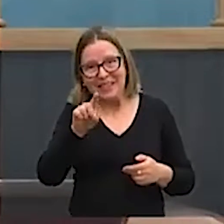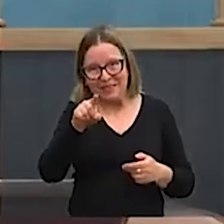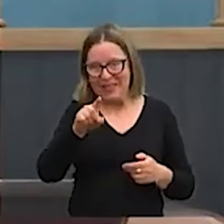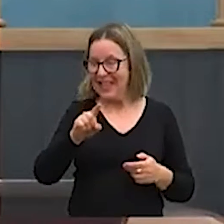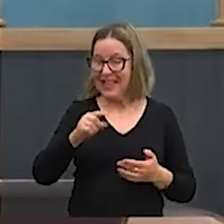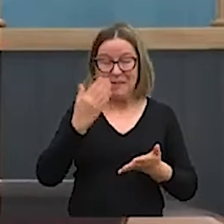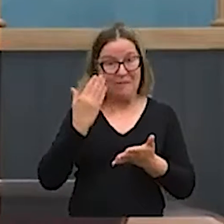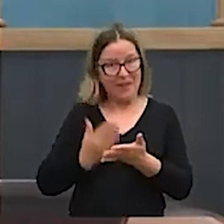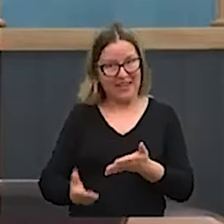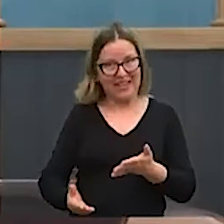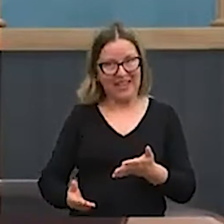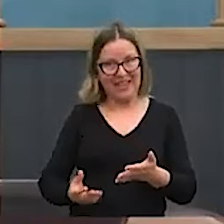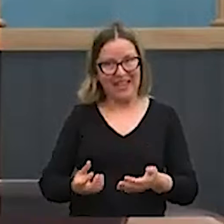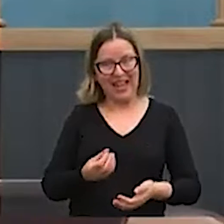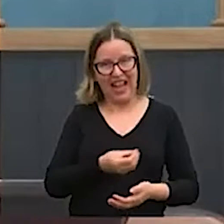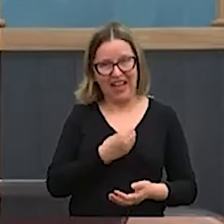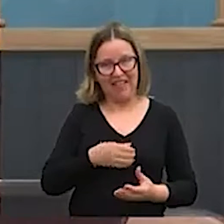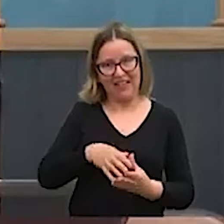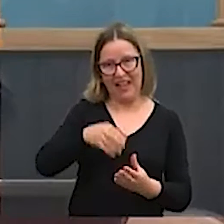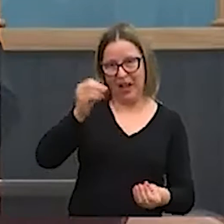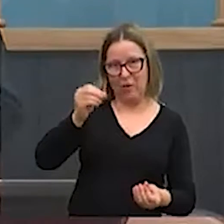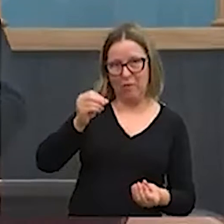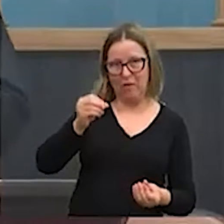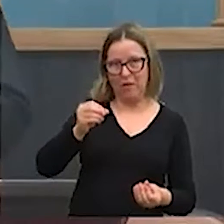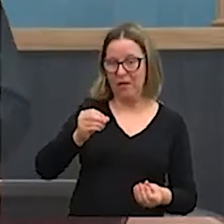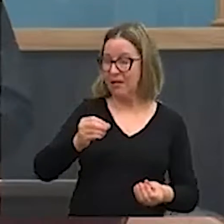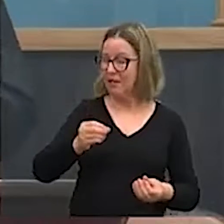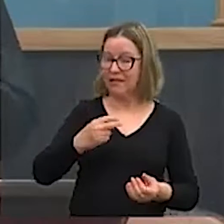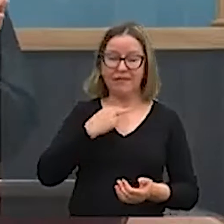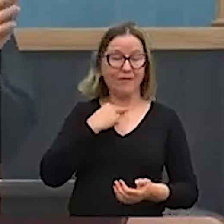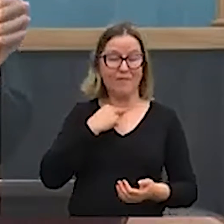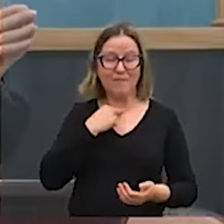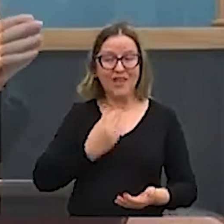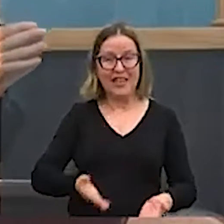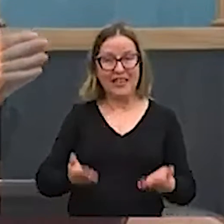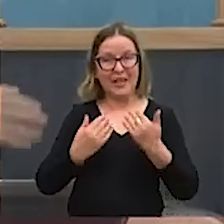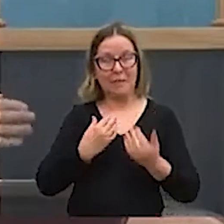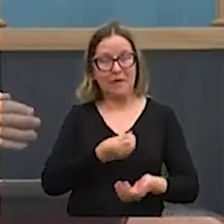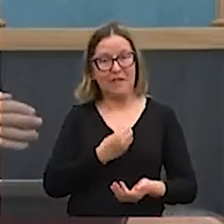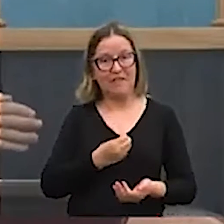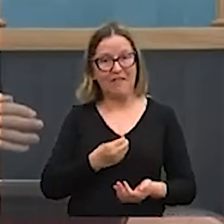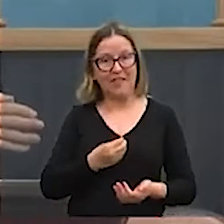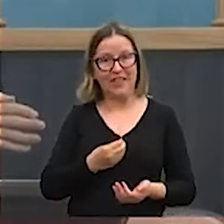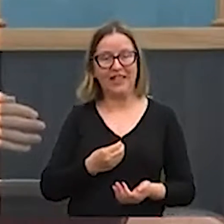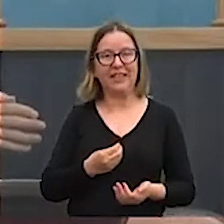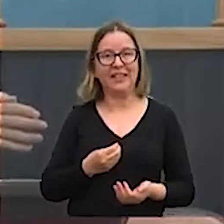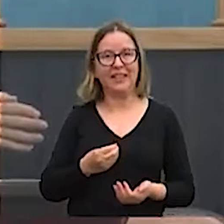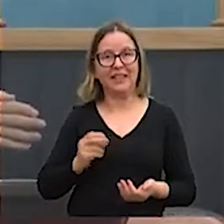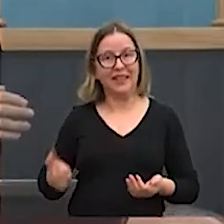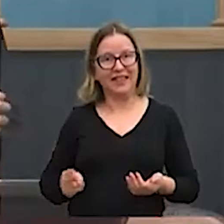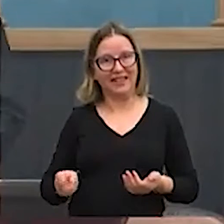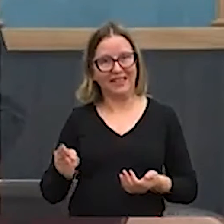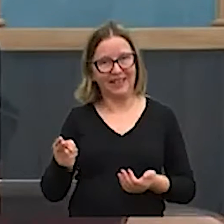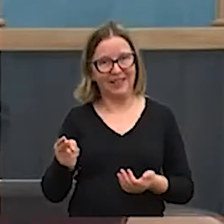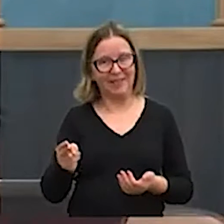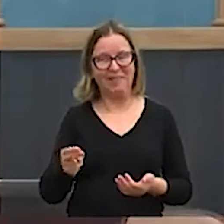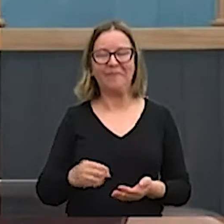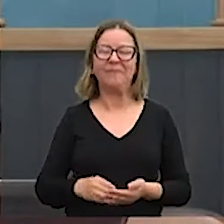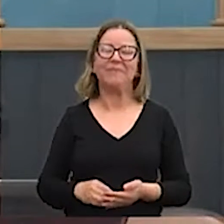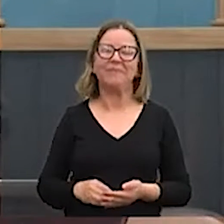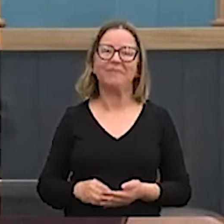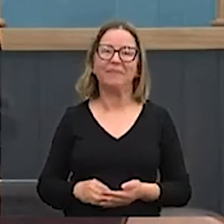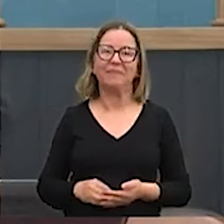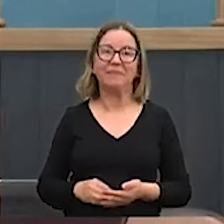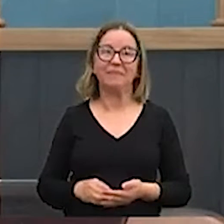psique, você não pode receber a vida zoe. E aqui ele está